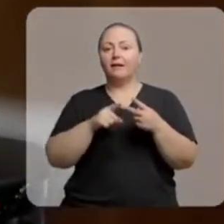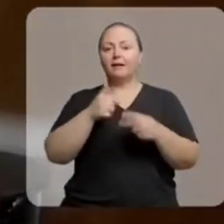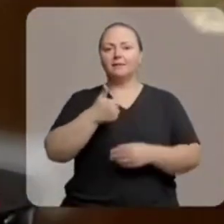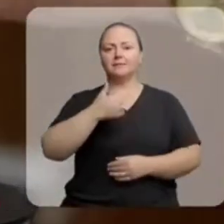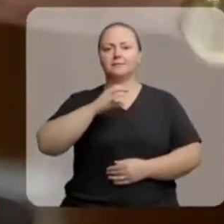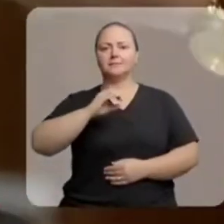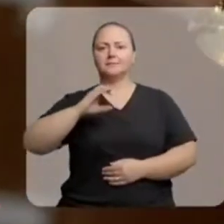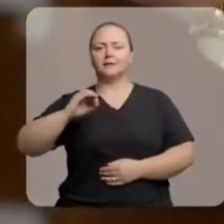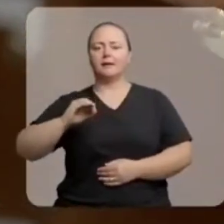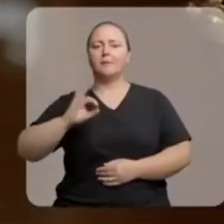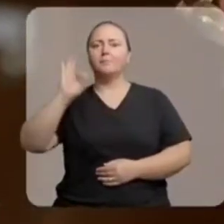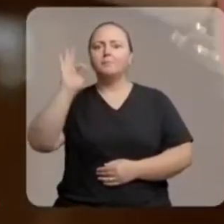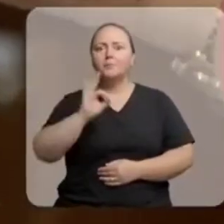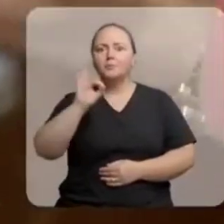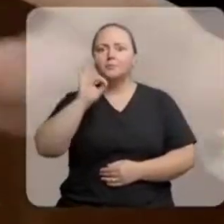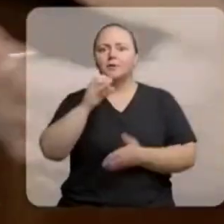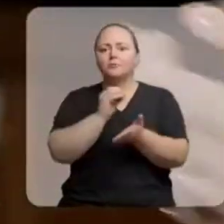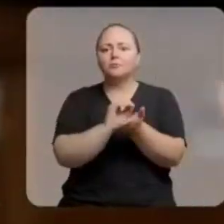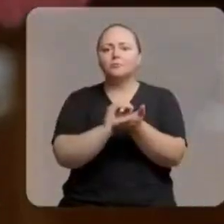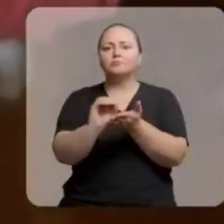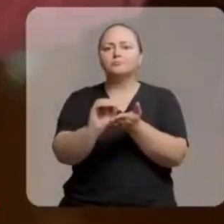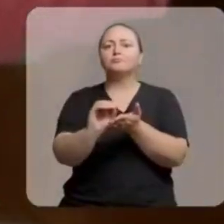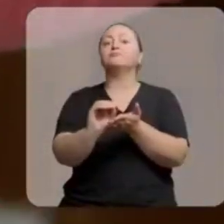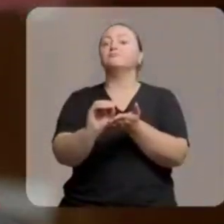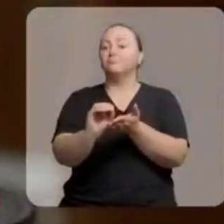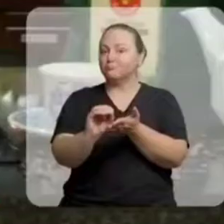né? Em grão.